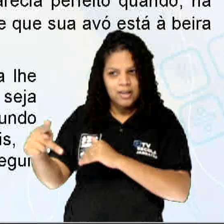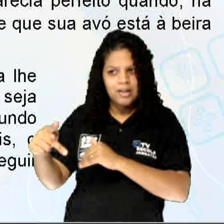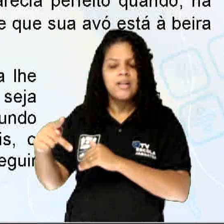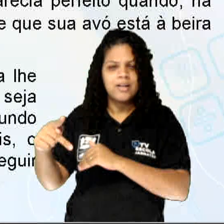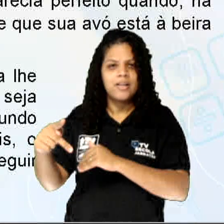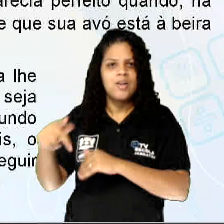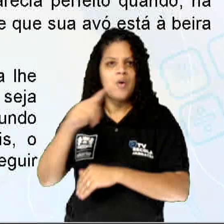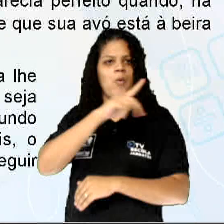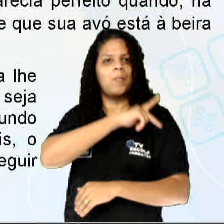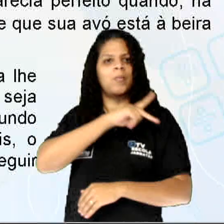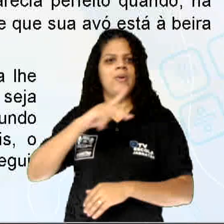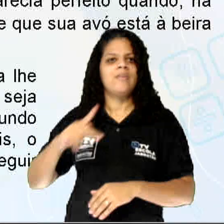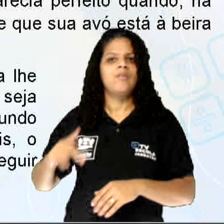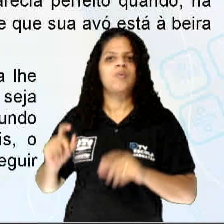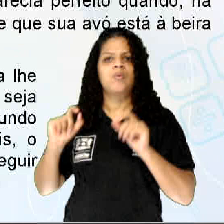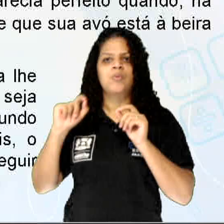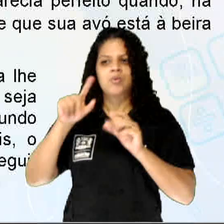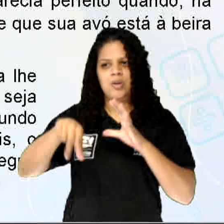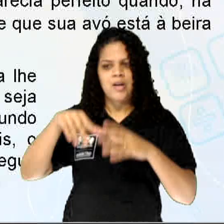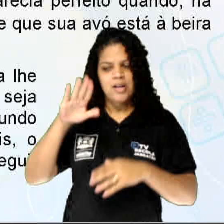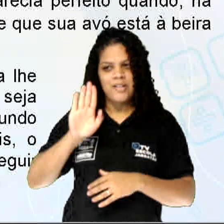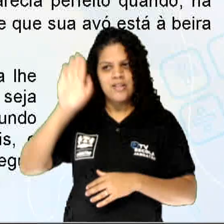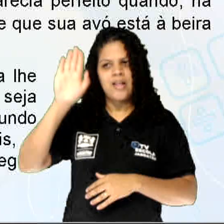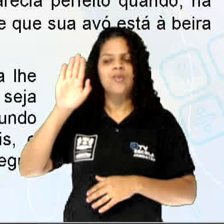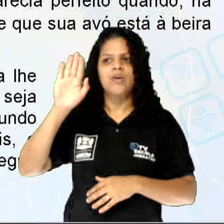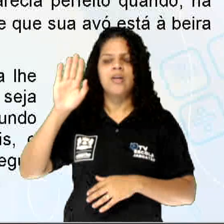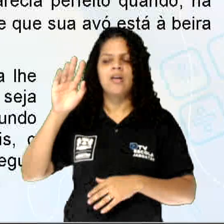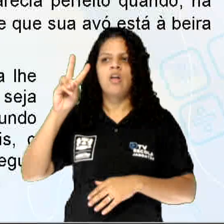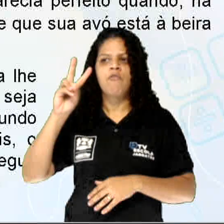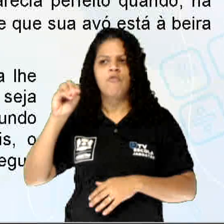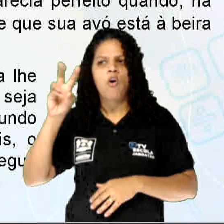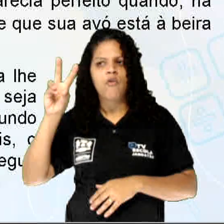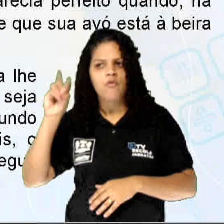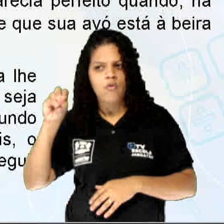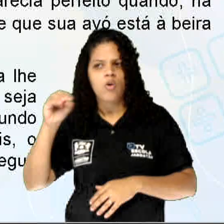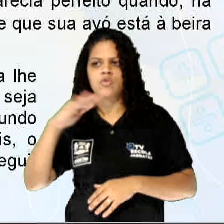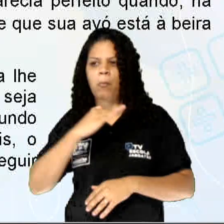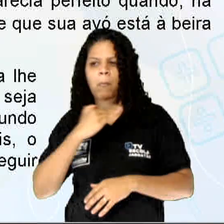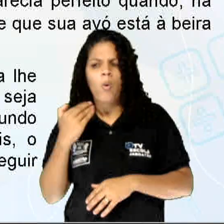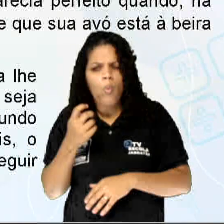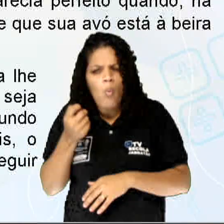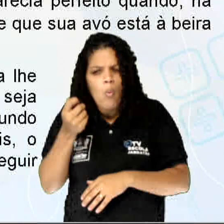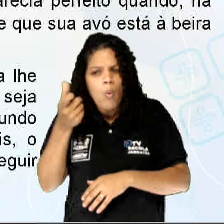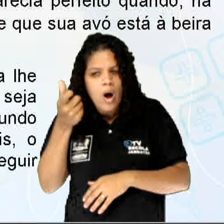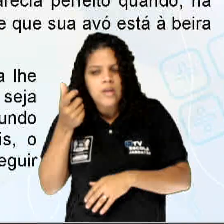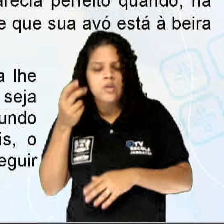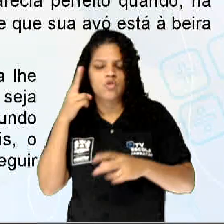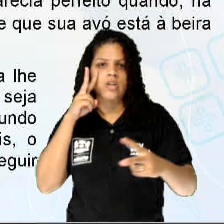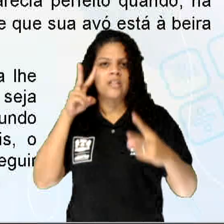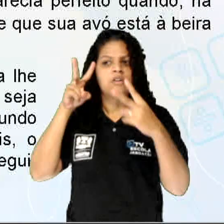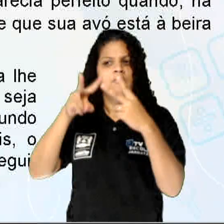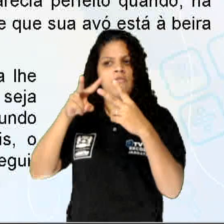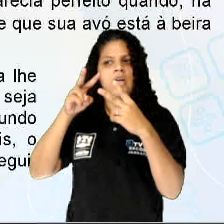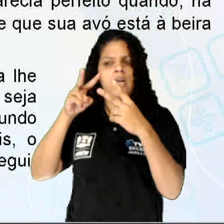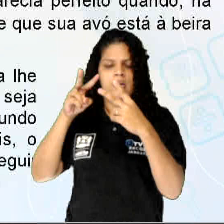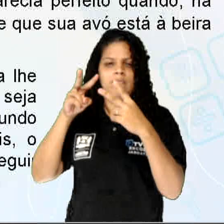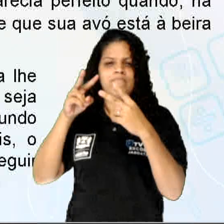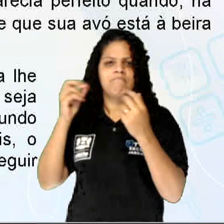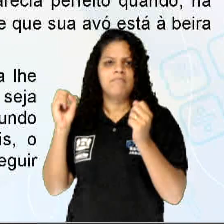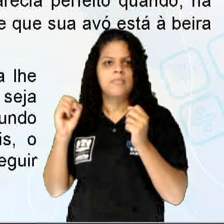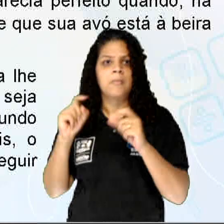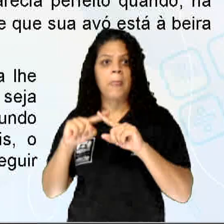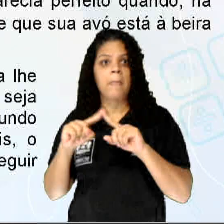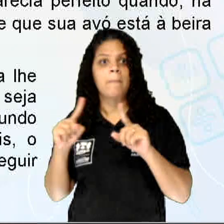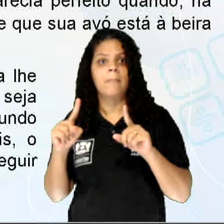de que sua avó está à beira da morte e gostaria de vê-lo uma última vez. O que ele não esperava é